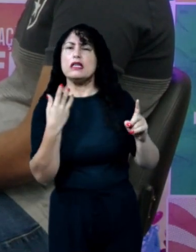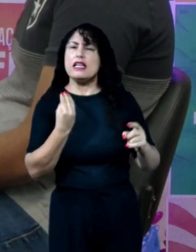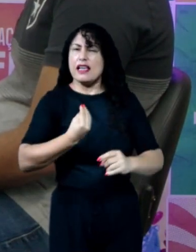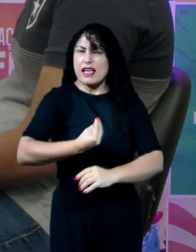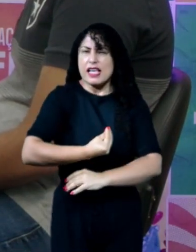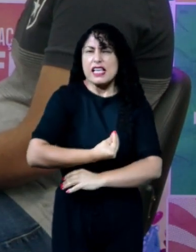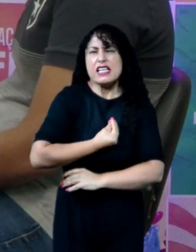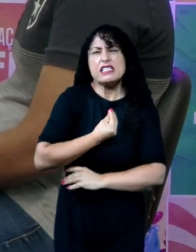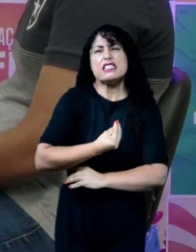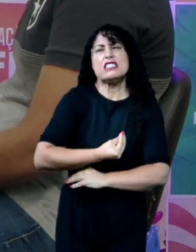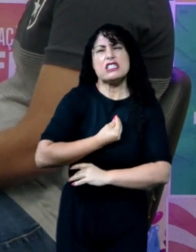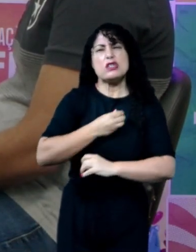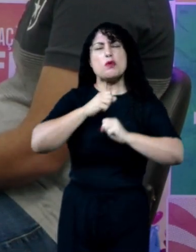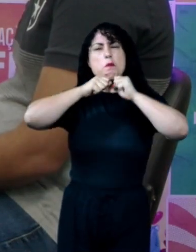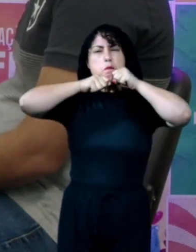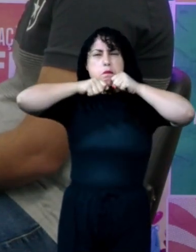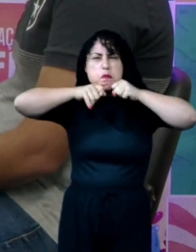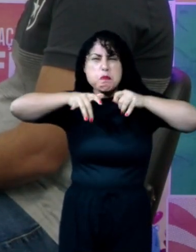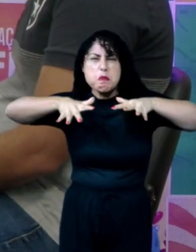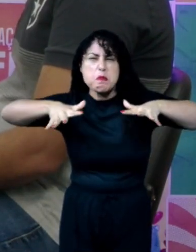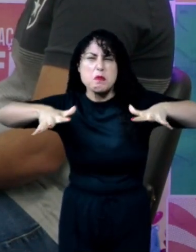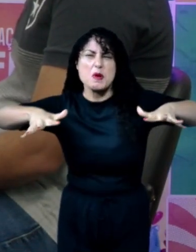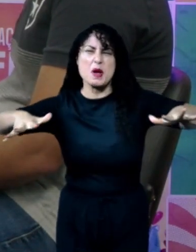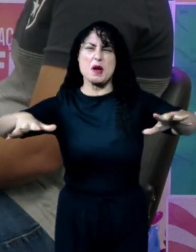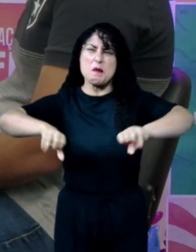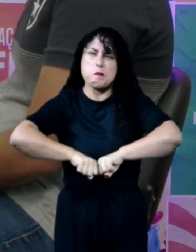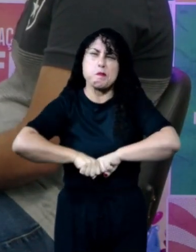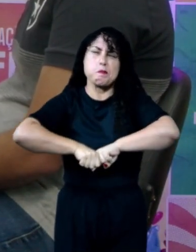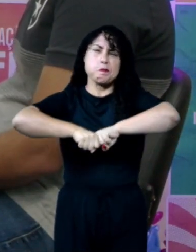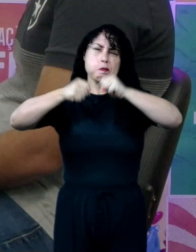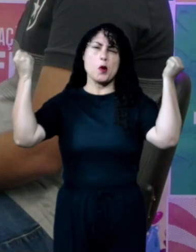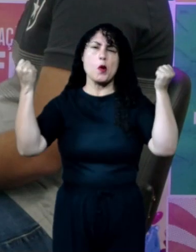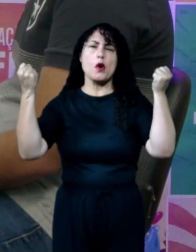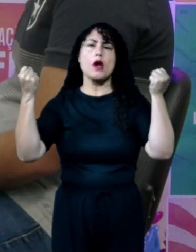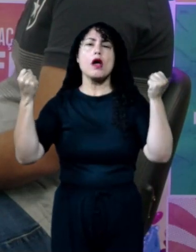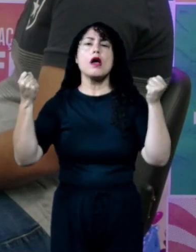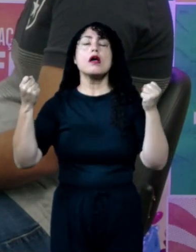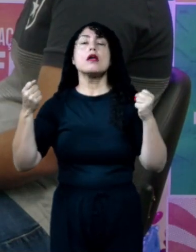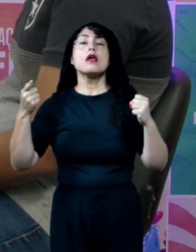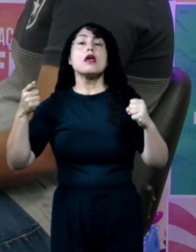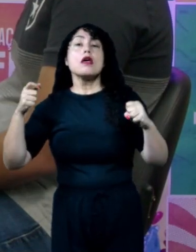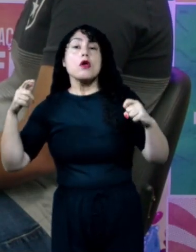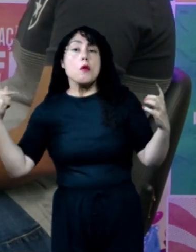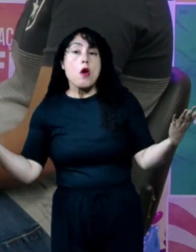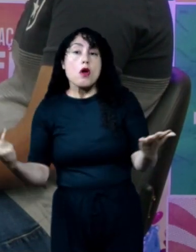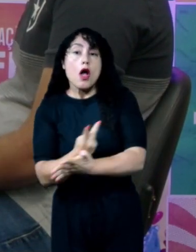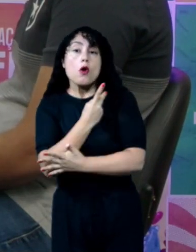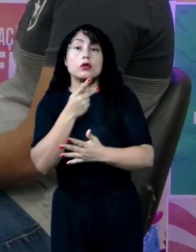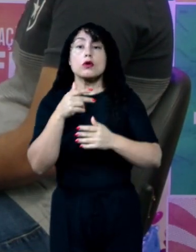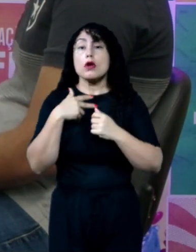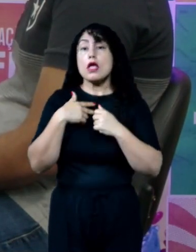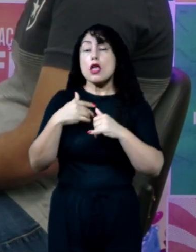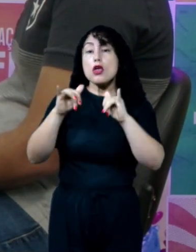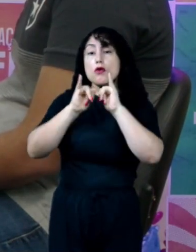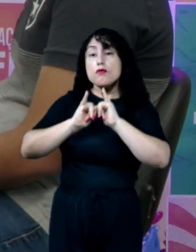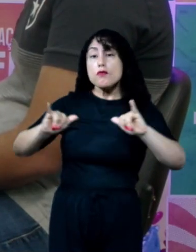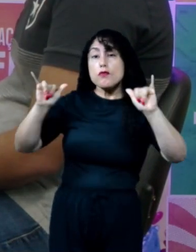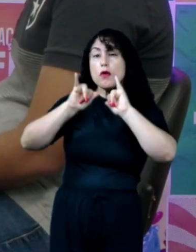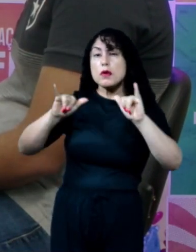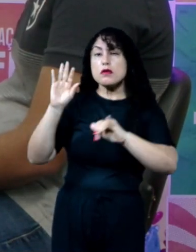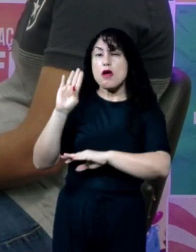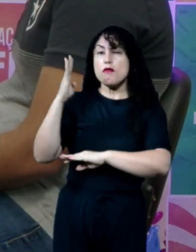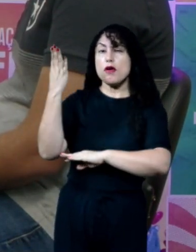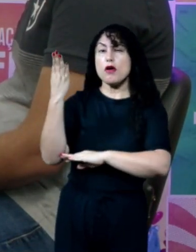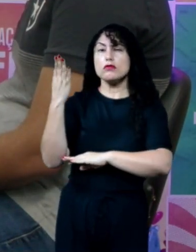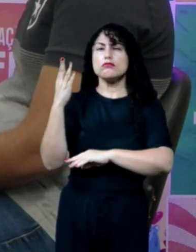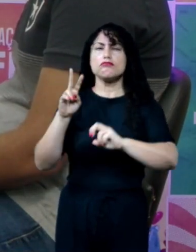Existe uma onda de destruição que pode ser causada quando uma notícia é falsa. E eu gostaria que o senhor comentasse um